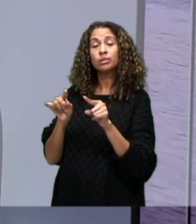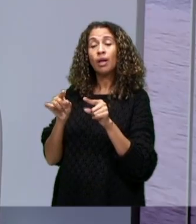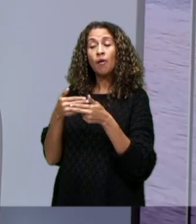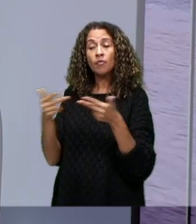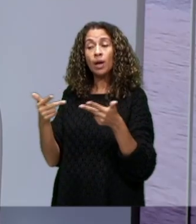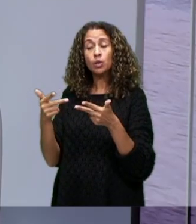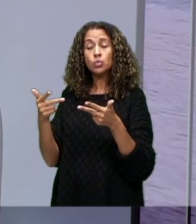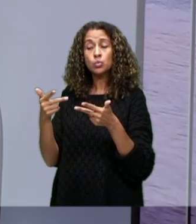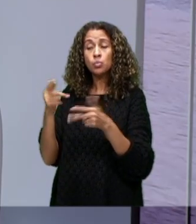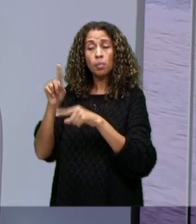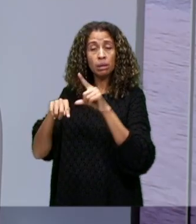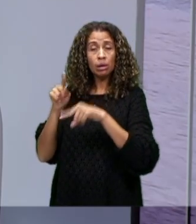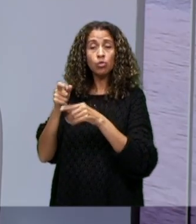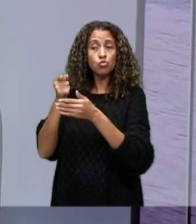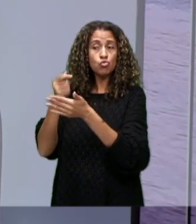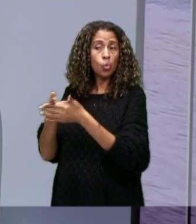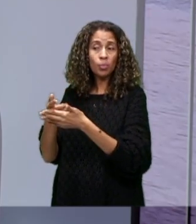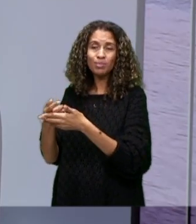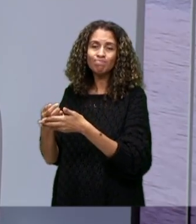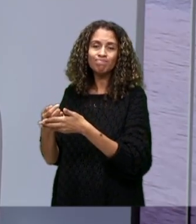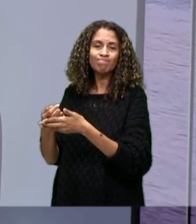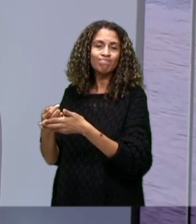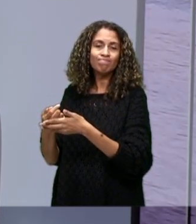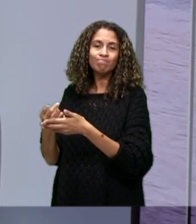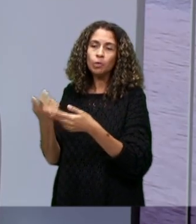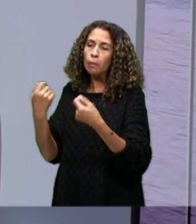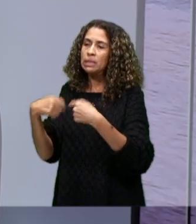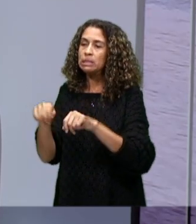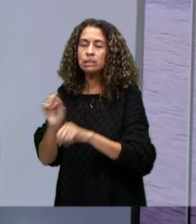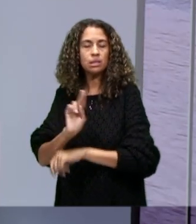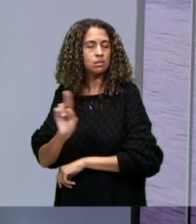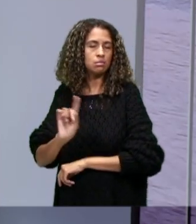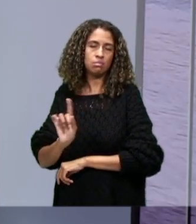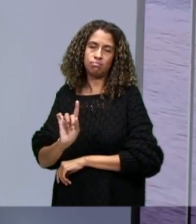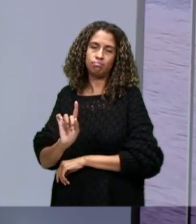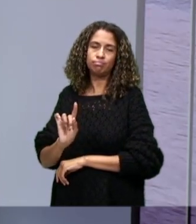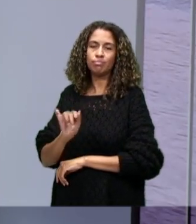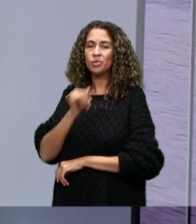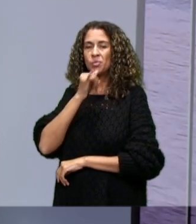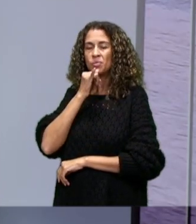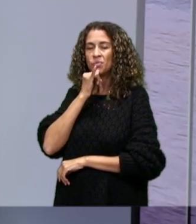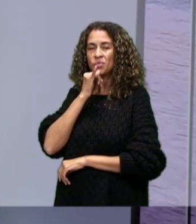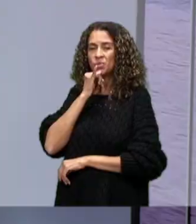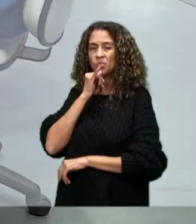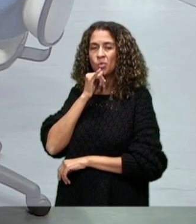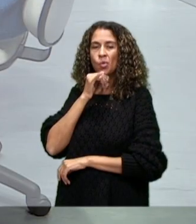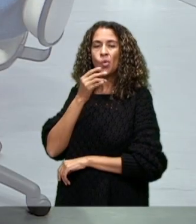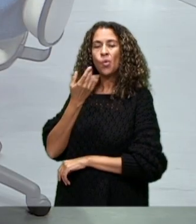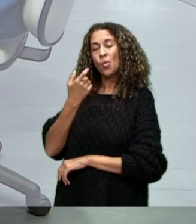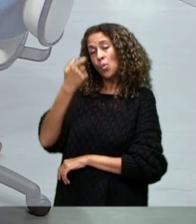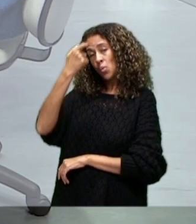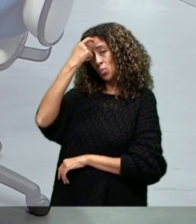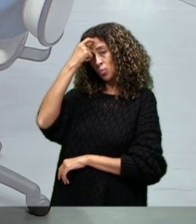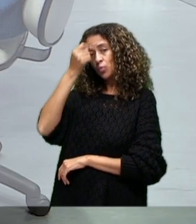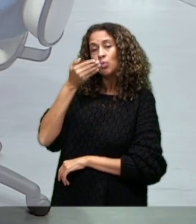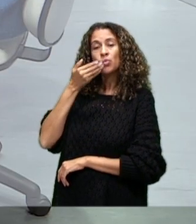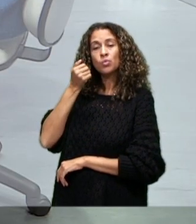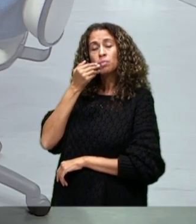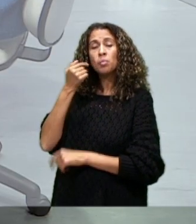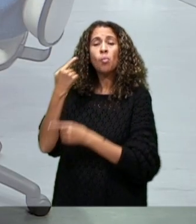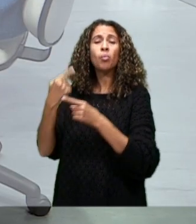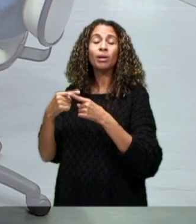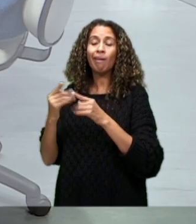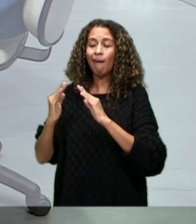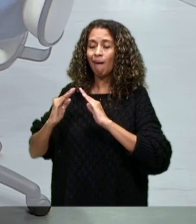gente compra, às vezes a gente não tem usa tanto, né? Por exemplo, uma forma de consumo consciente. Por que eu vou ter uma furadeira